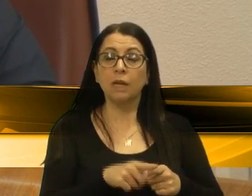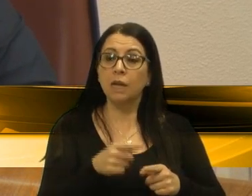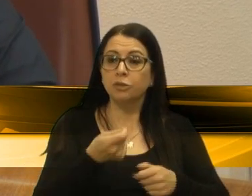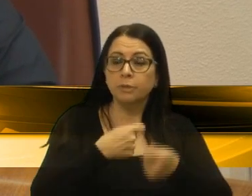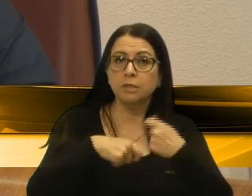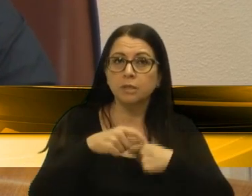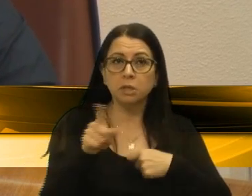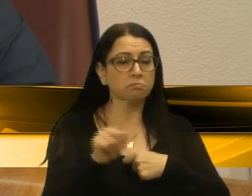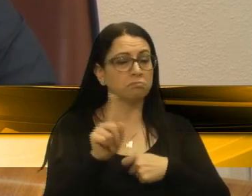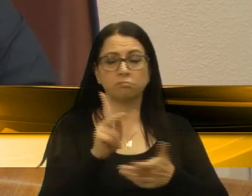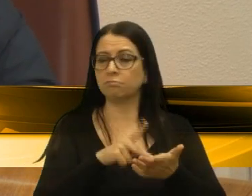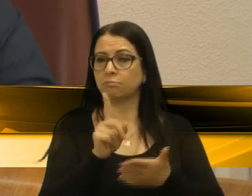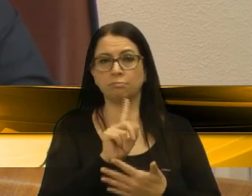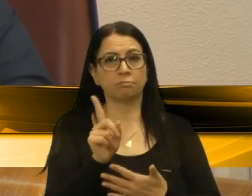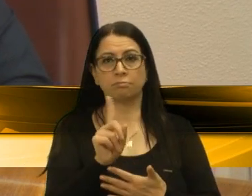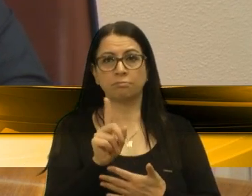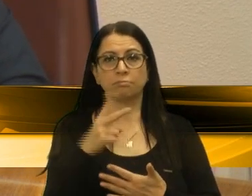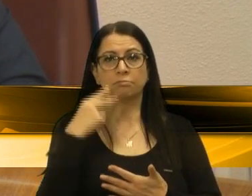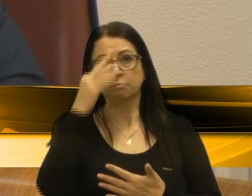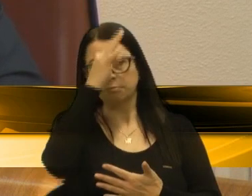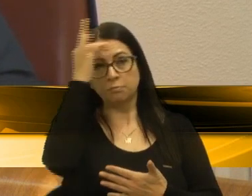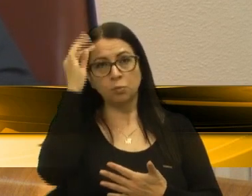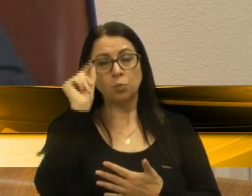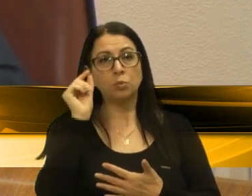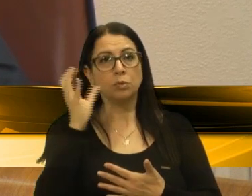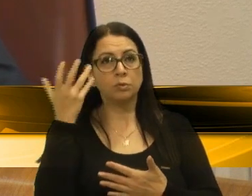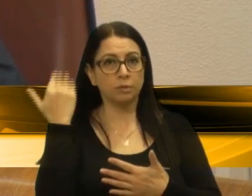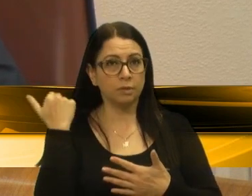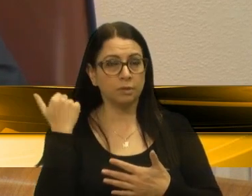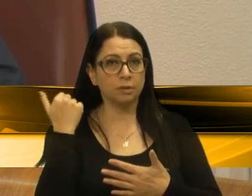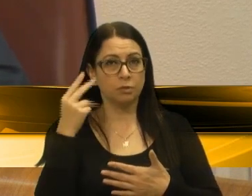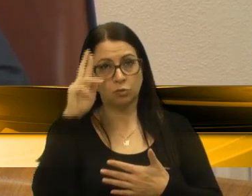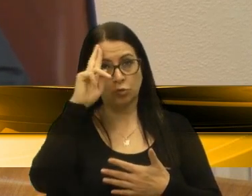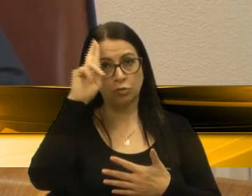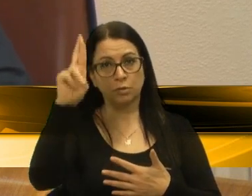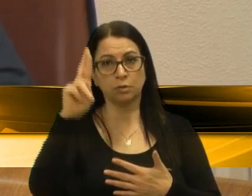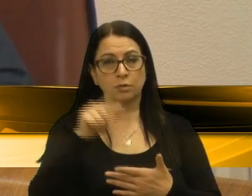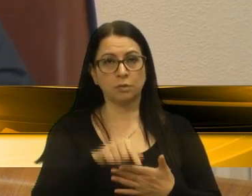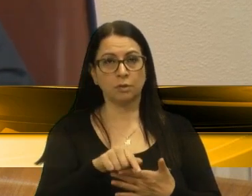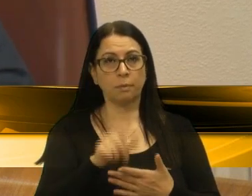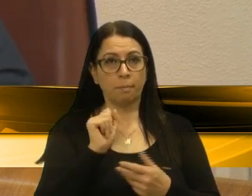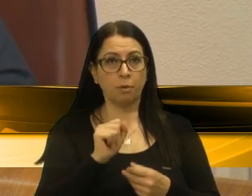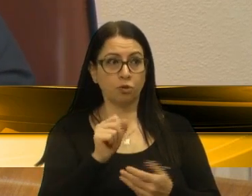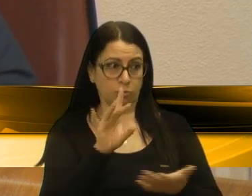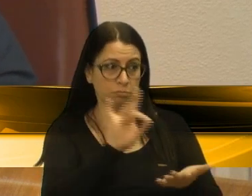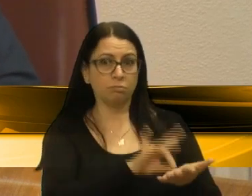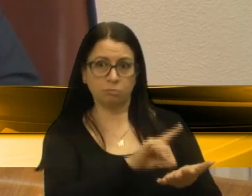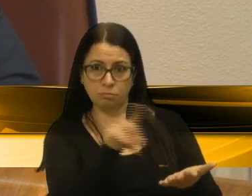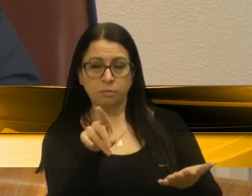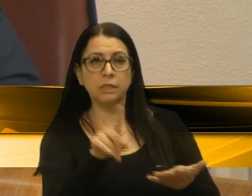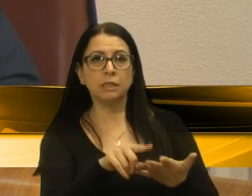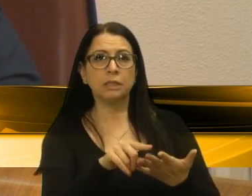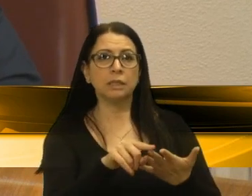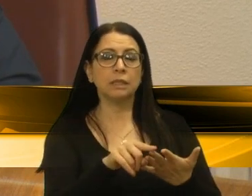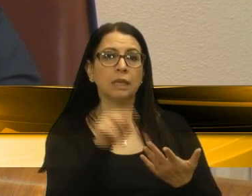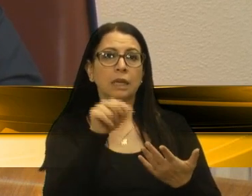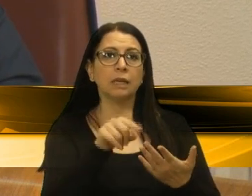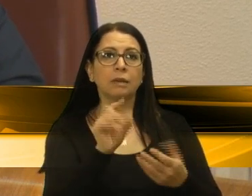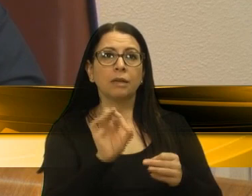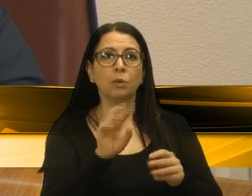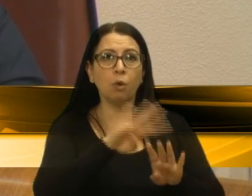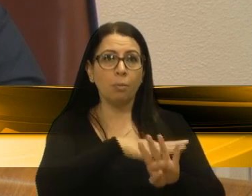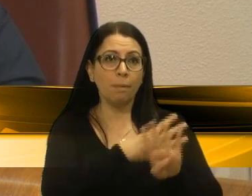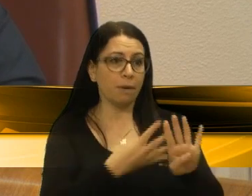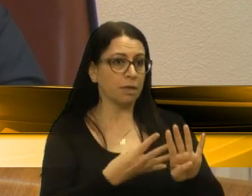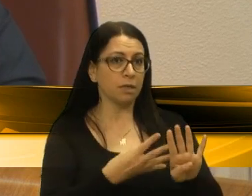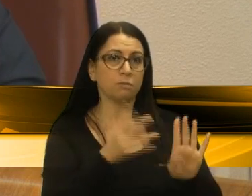administrando isso. Na verdade, não, vereador Toigo. O que acontece, e o nosso diretor pode confirmar aqui, a Câmara de Compensação nada mais é do que uma planilha de